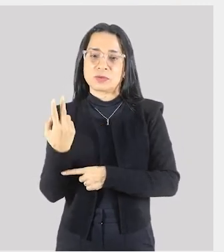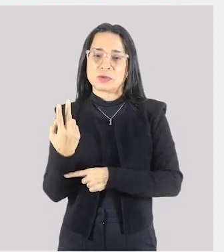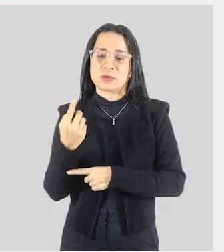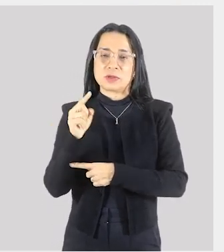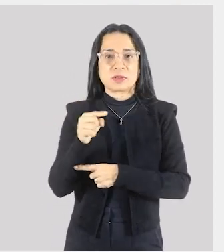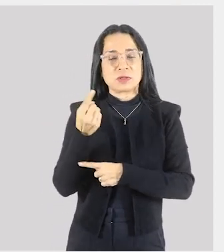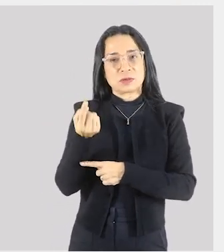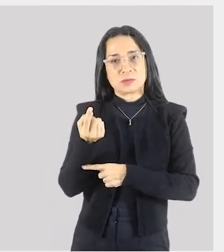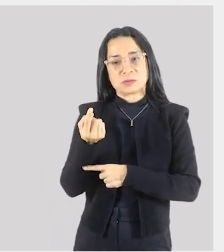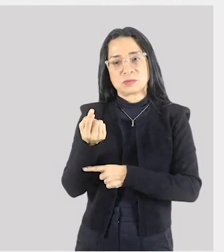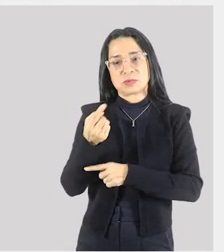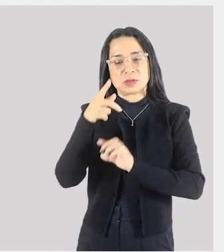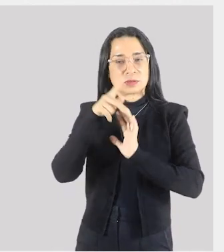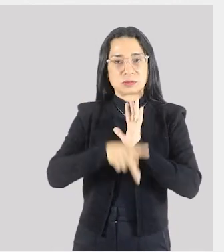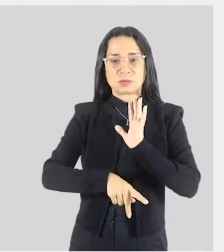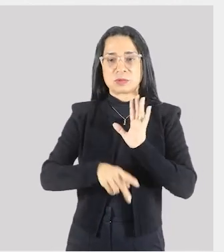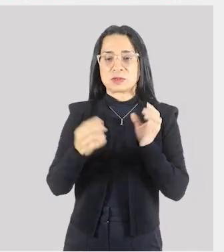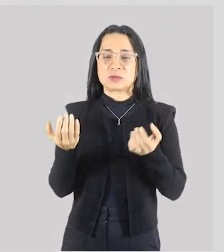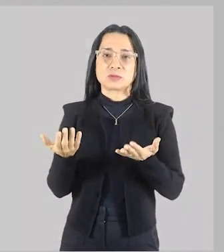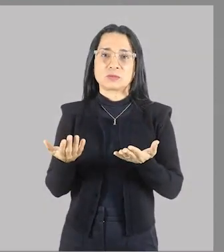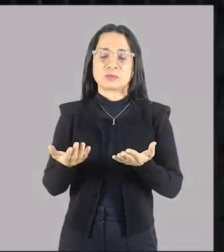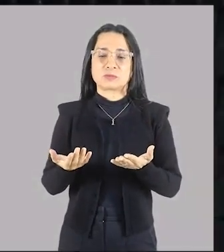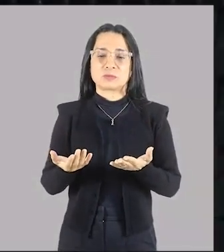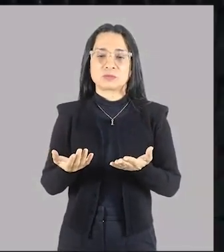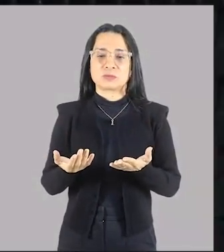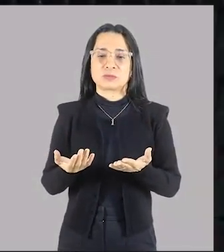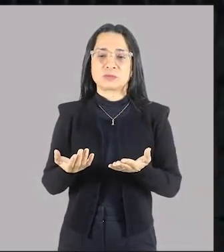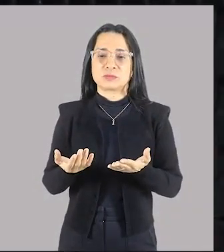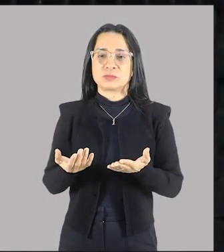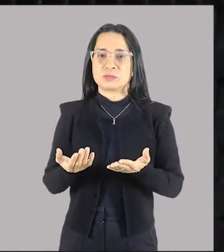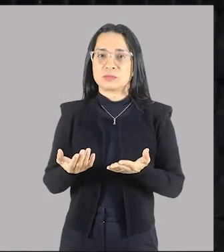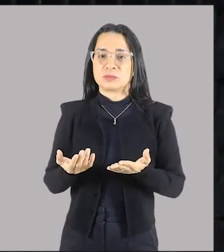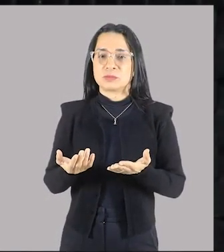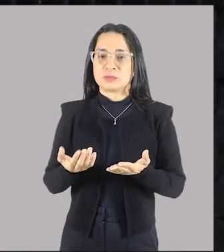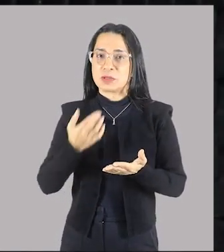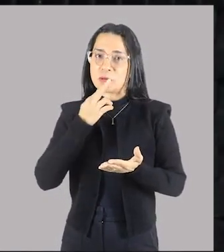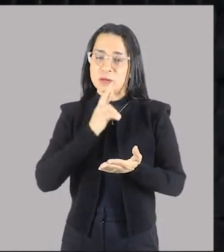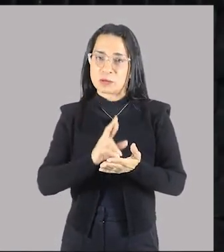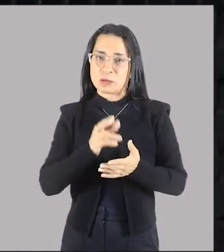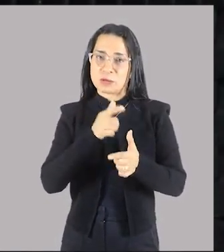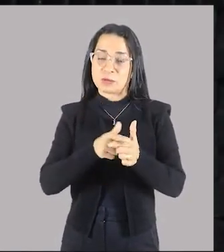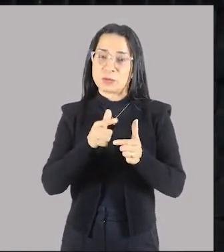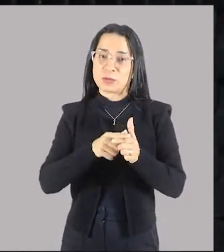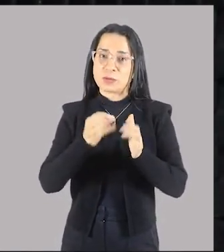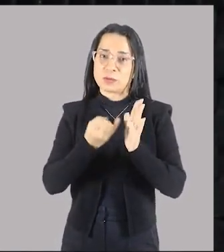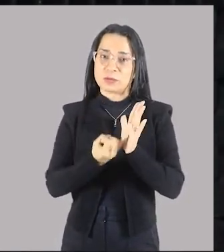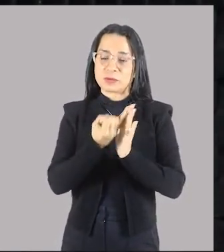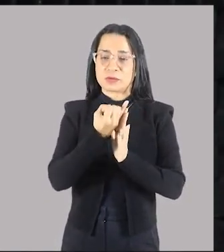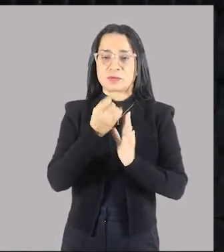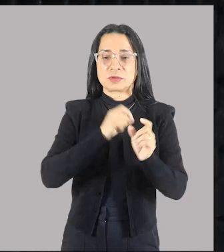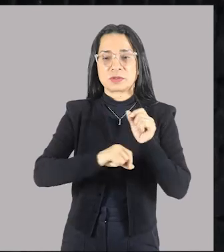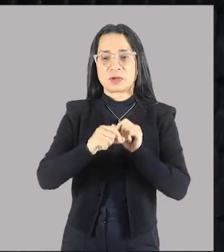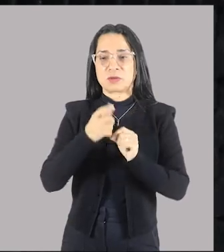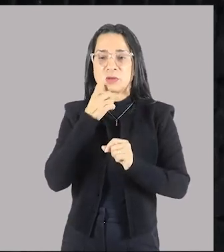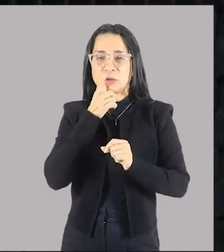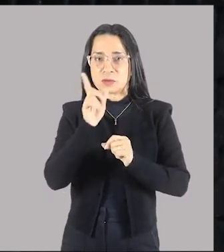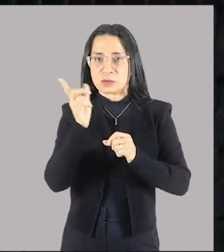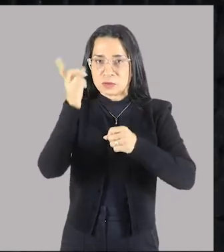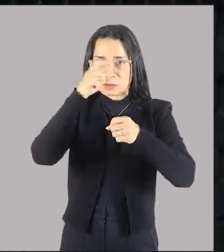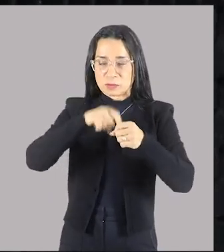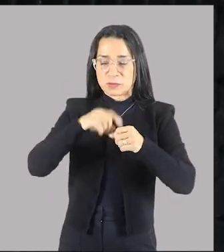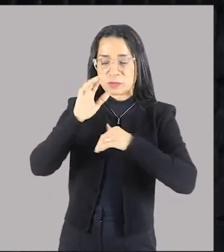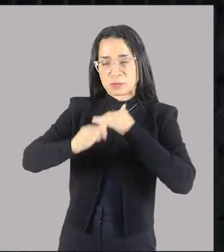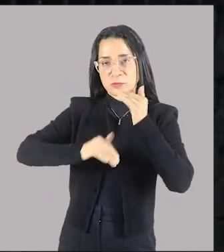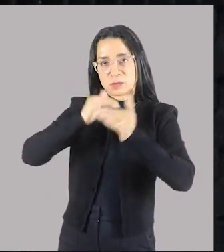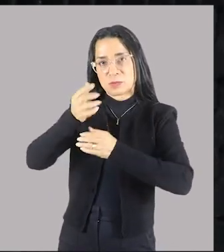acabaram de resolver o problema da inflação, nem conseguiram uma retomada do crescimento econômico do país. O que